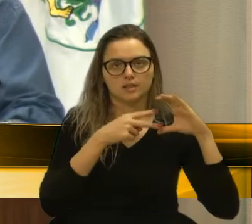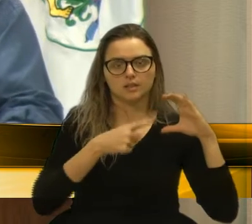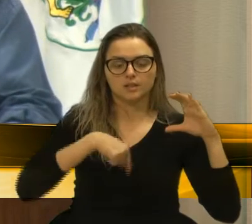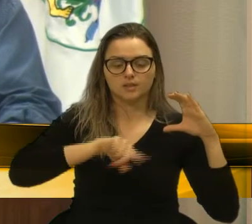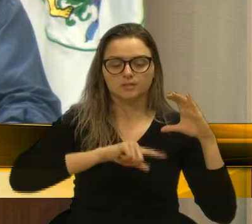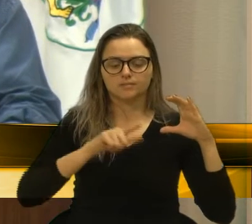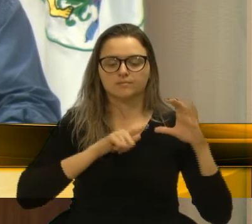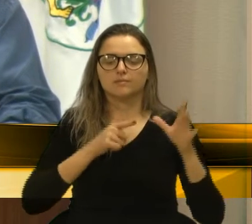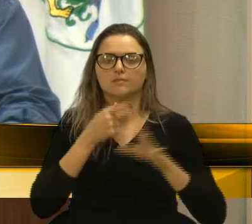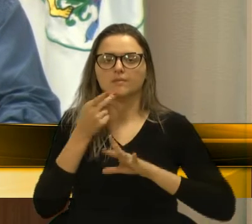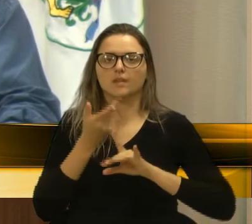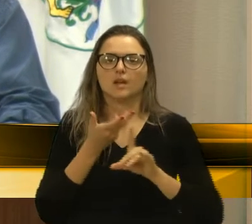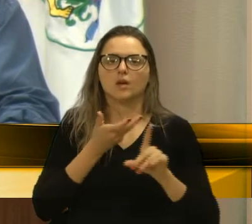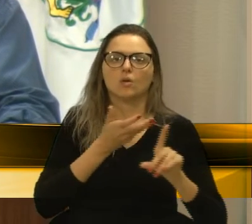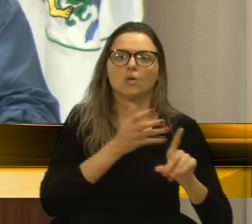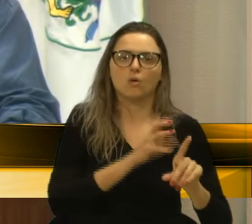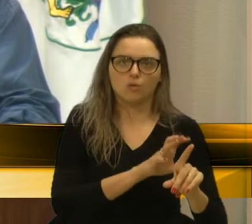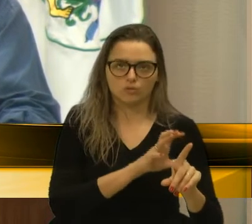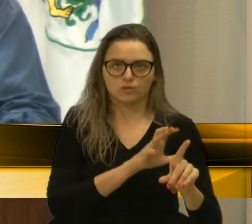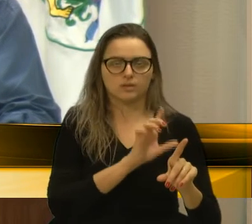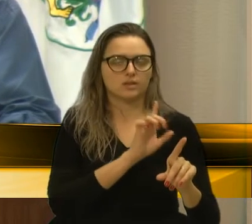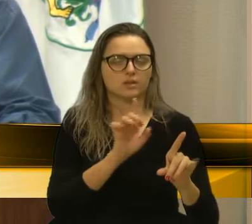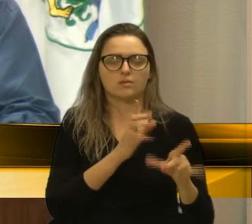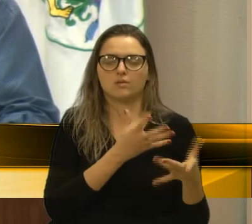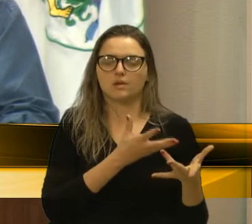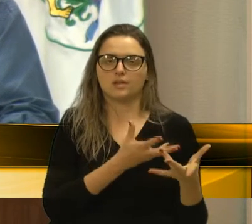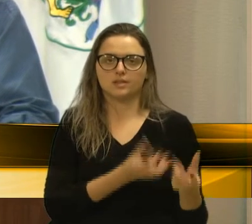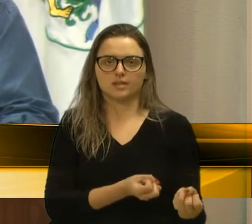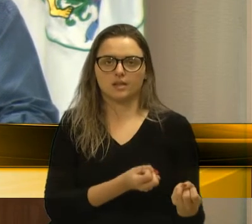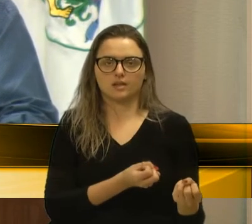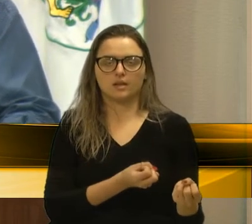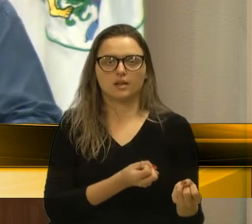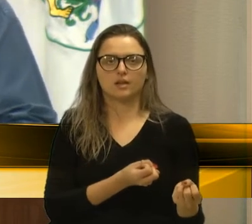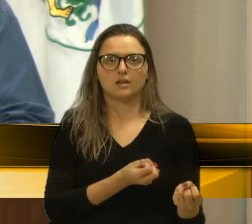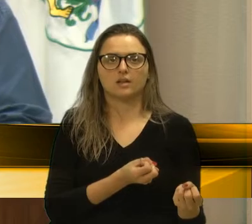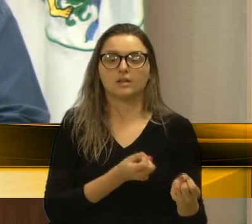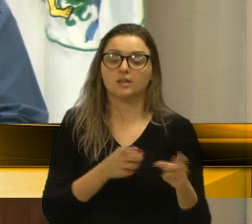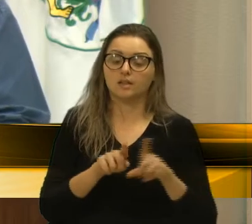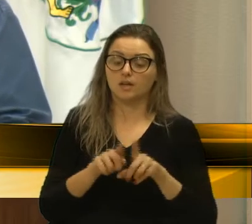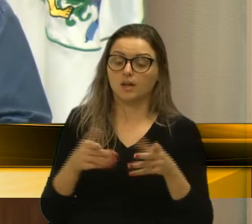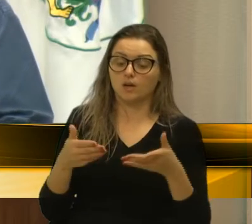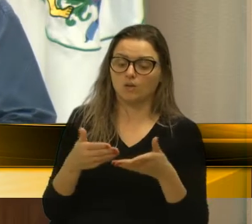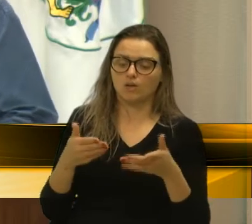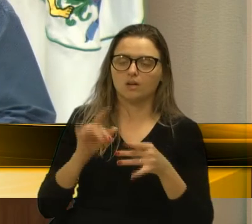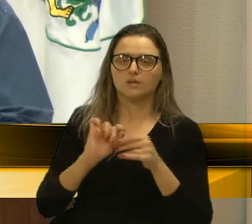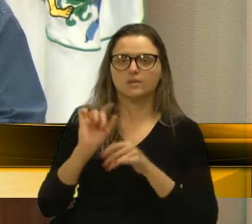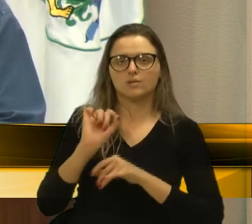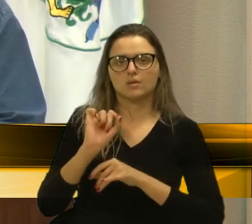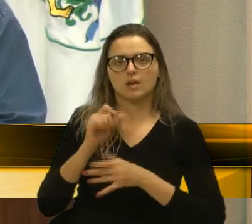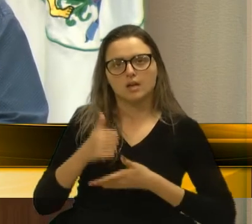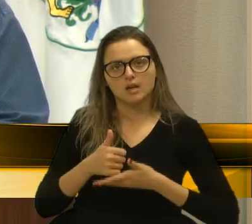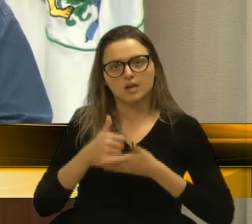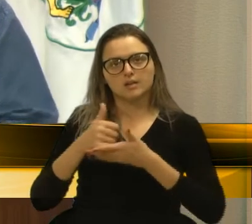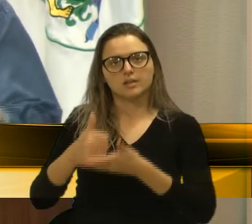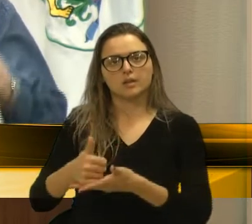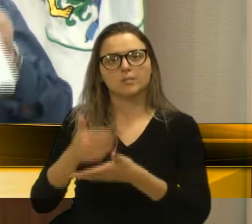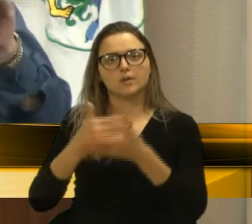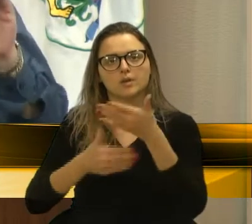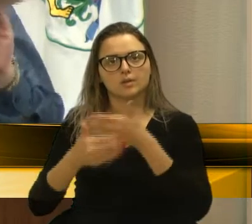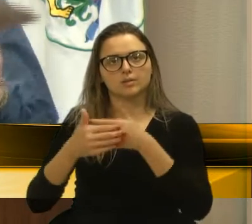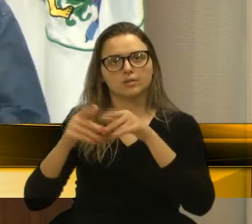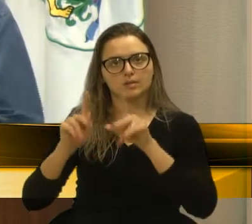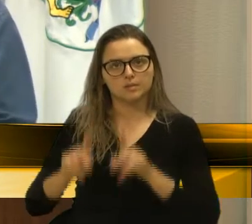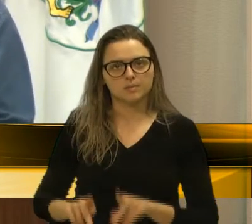repudiar e manifestar aqui o nosso apoio a todos aqueles que, nos meios